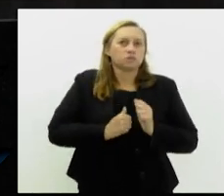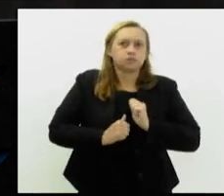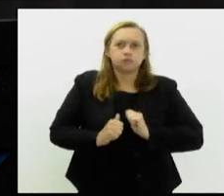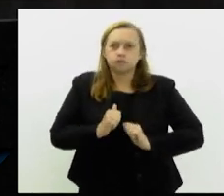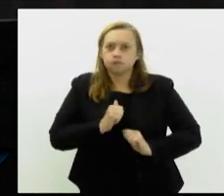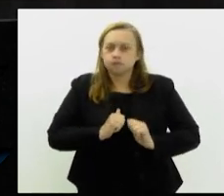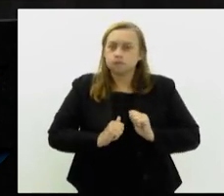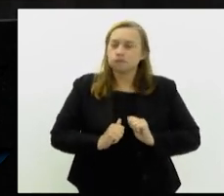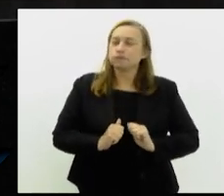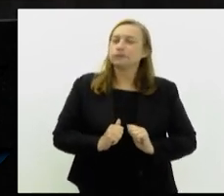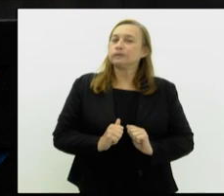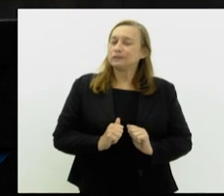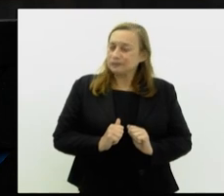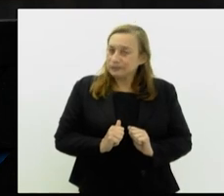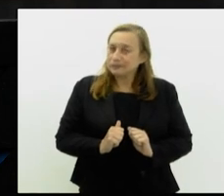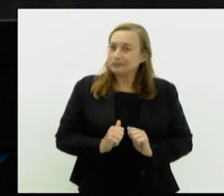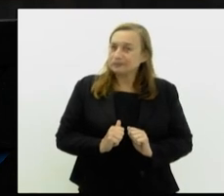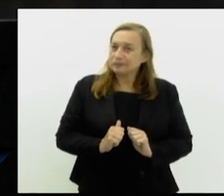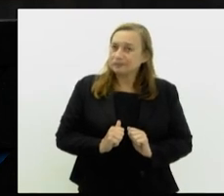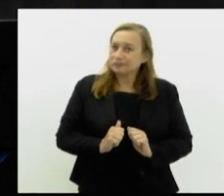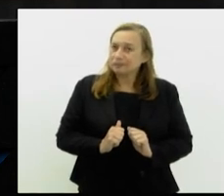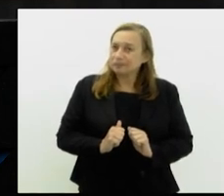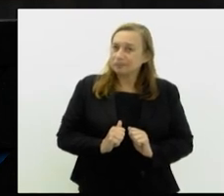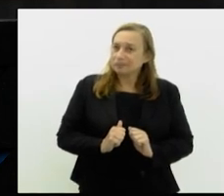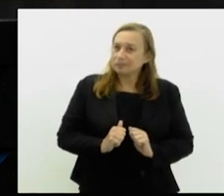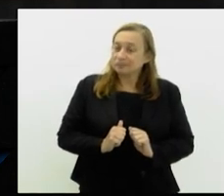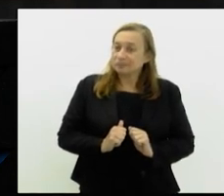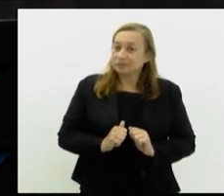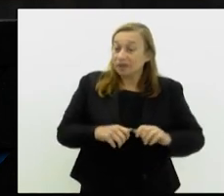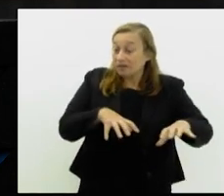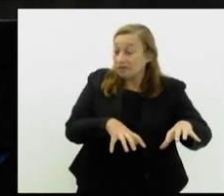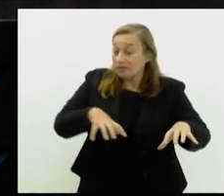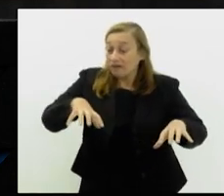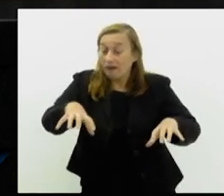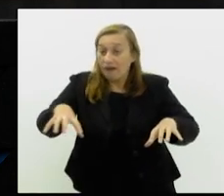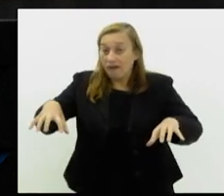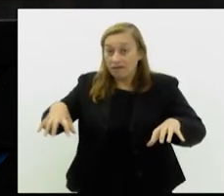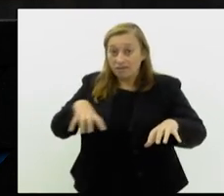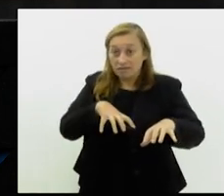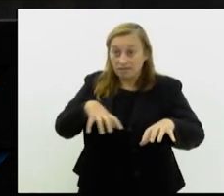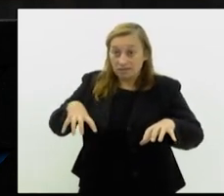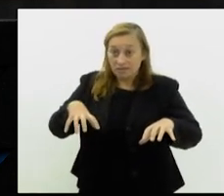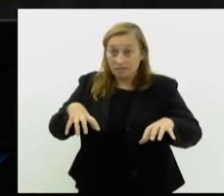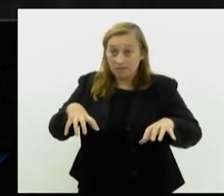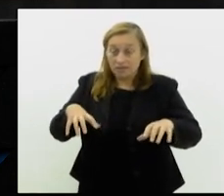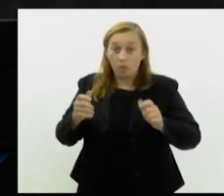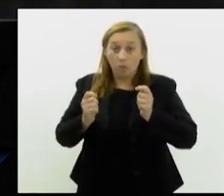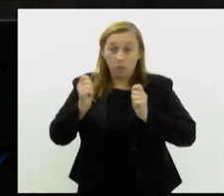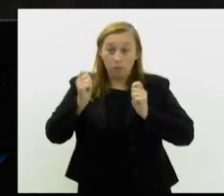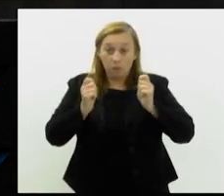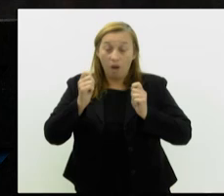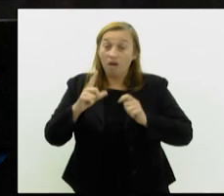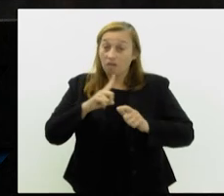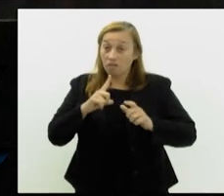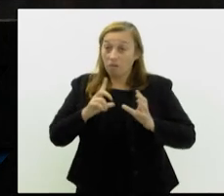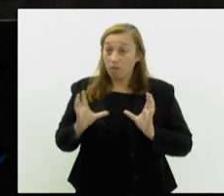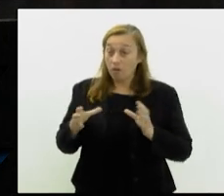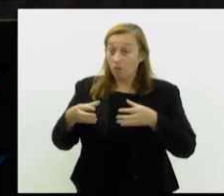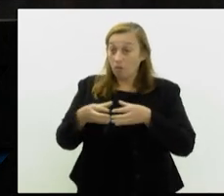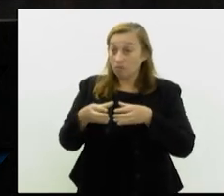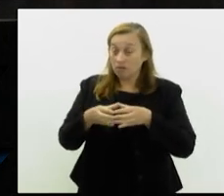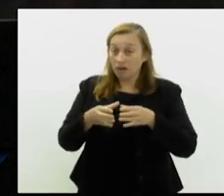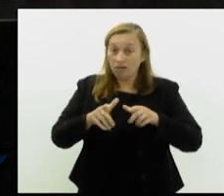ódio que tes extremistas T pela comunidade